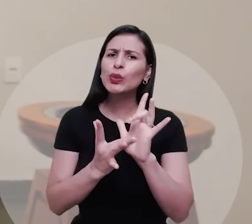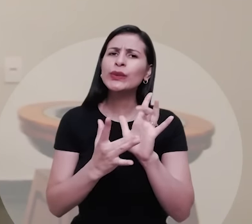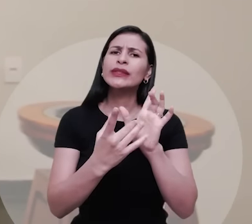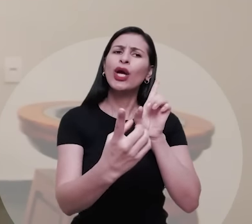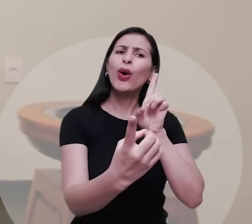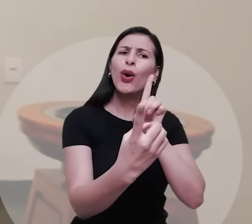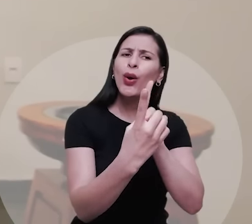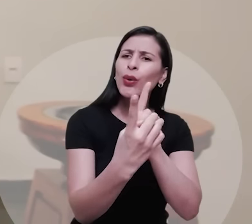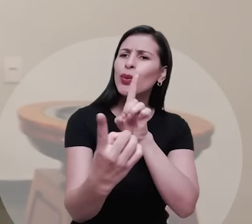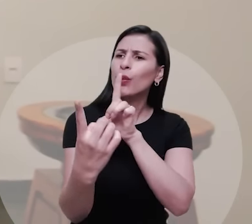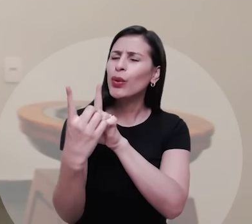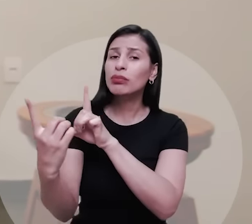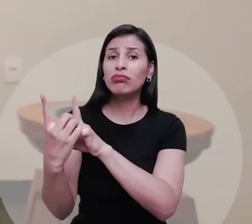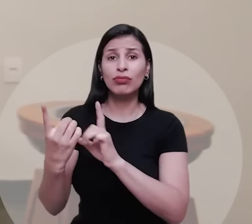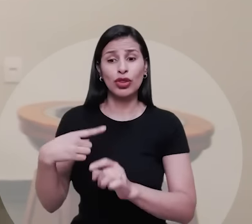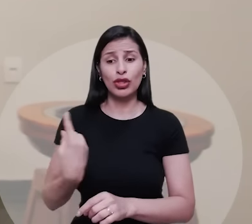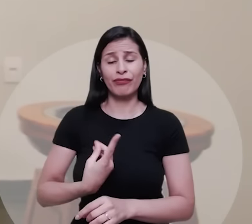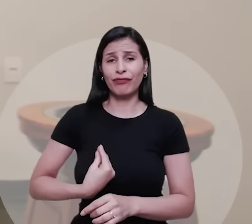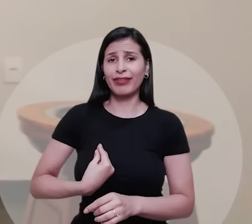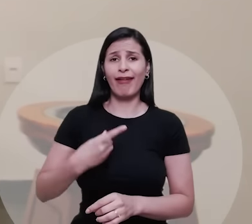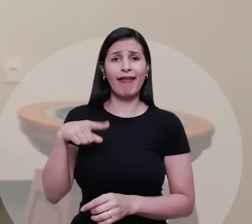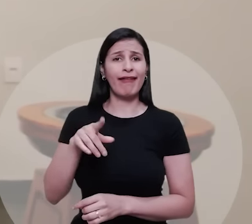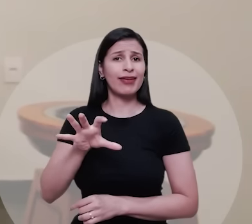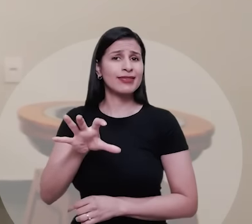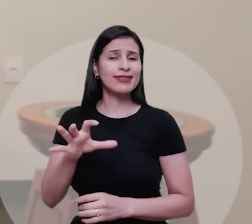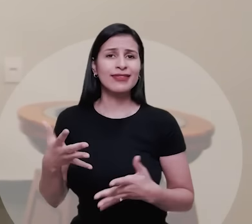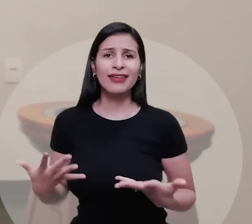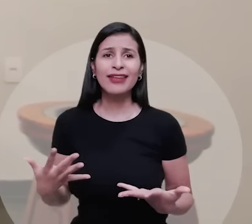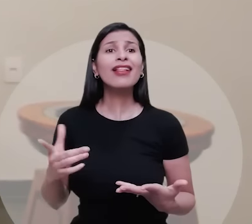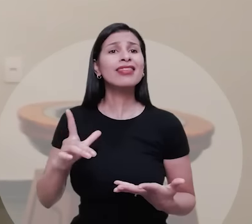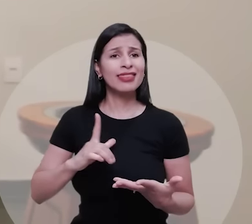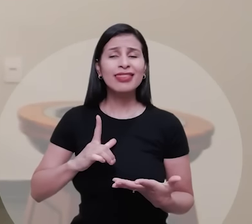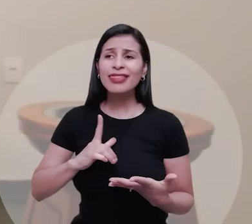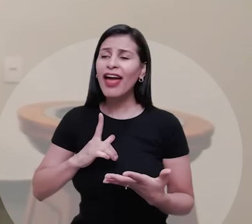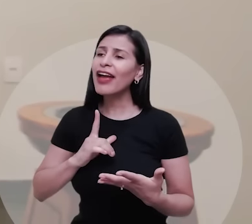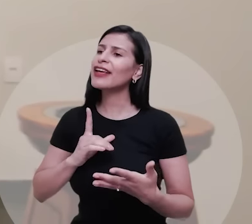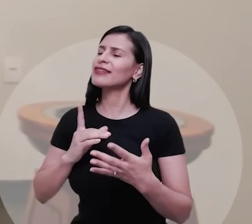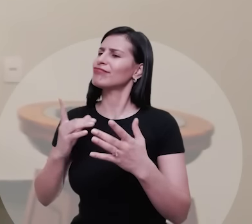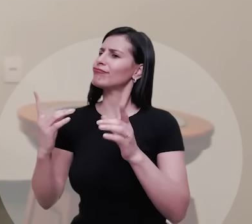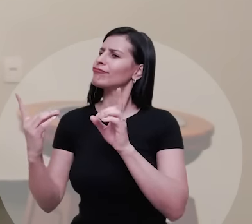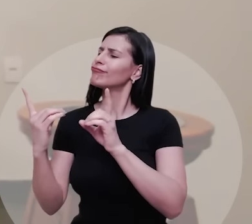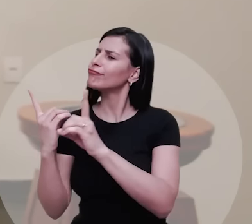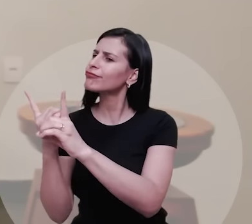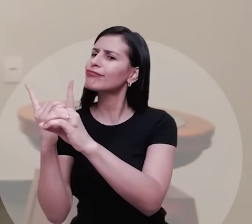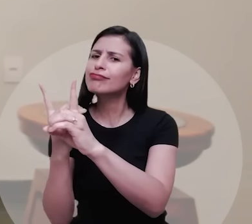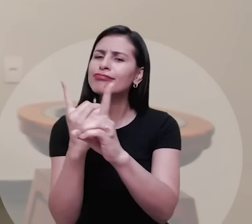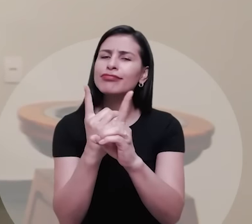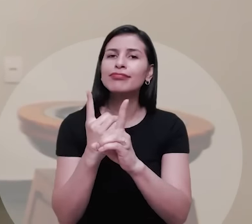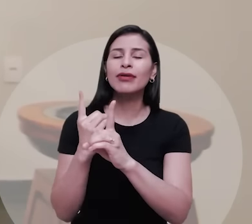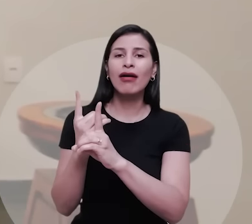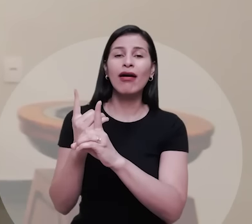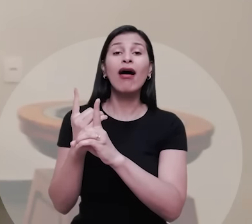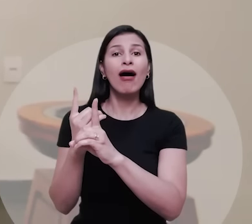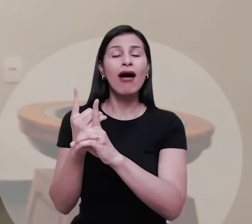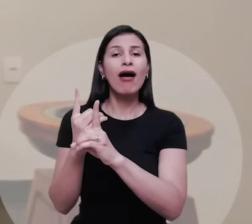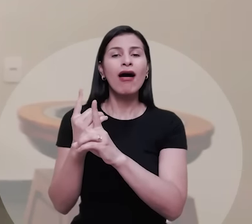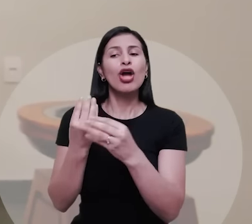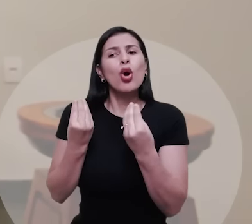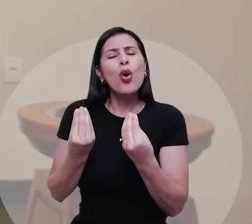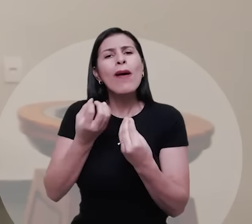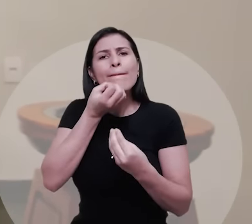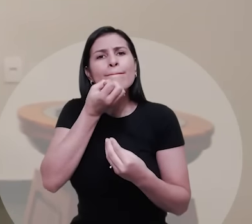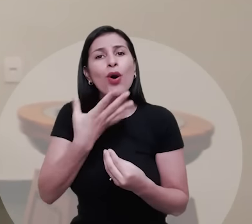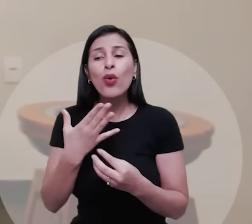é feita de encontros, e não há nada melhor do que encontrar irmãos e irmãs que partilham da